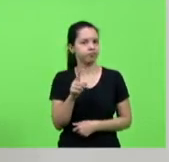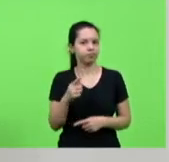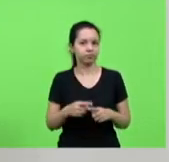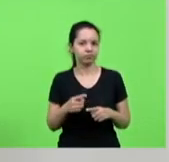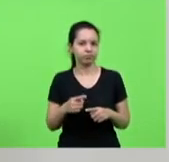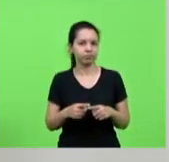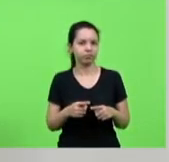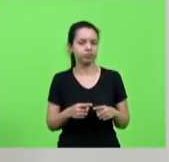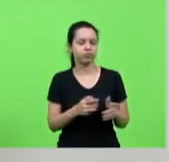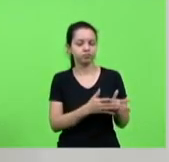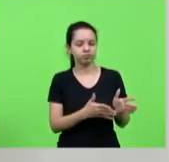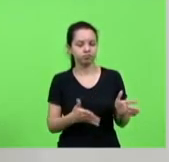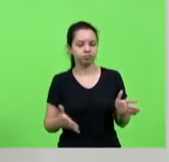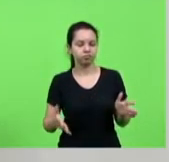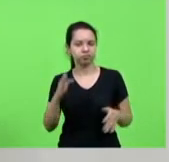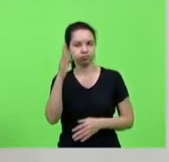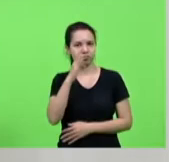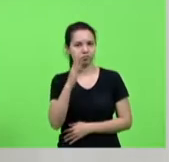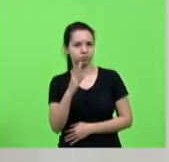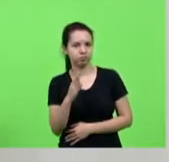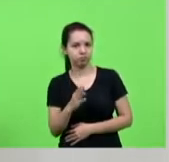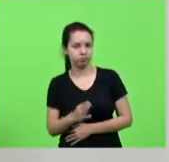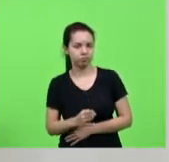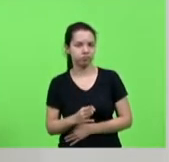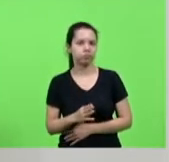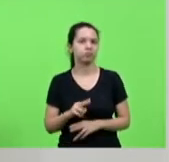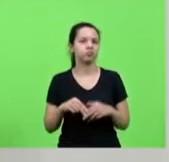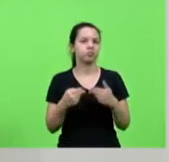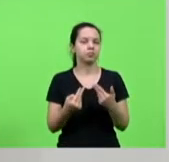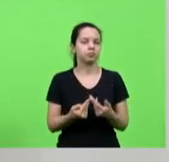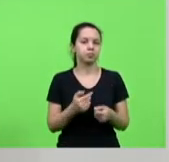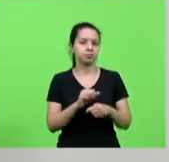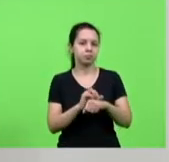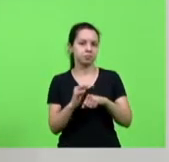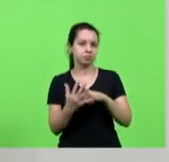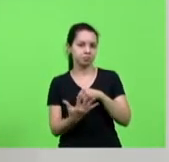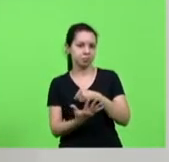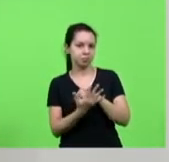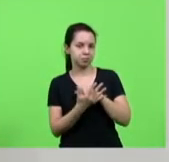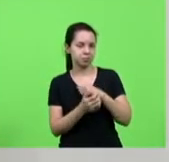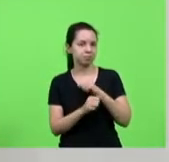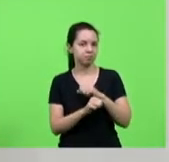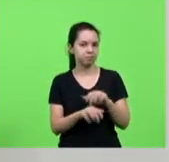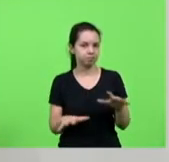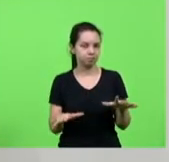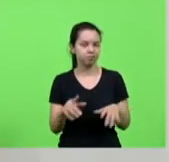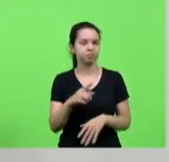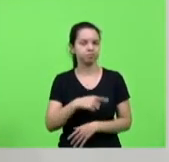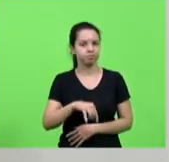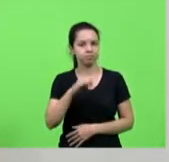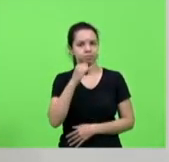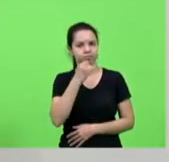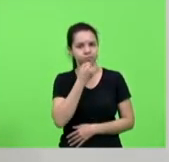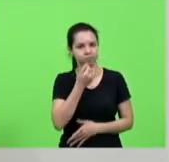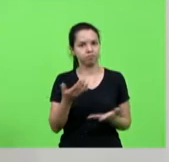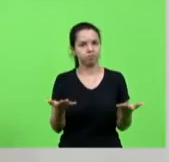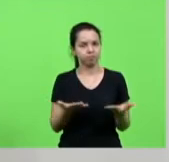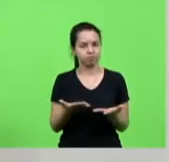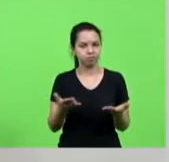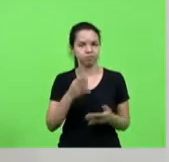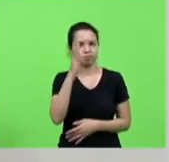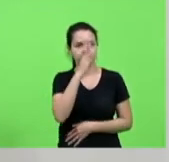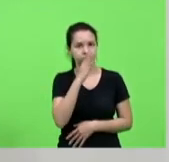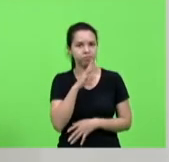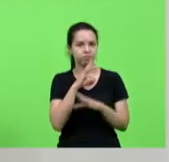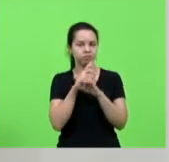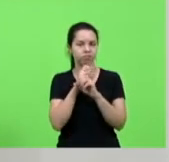nosso país, em razão dessa grande pandemia, nos deixa muito triste, né? O Brasil hoje já conta com